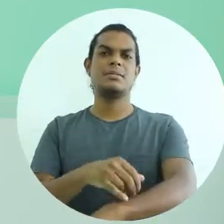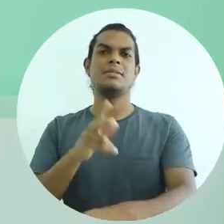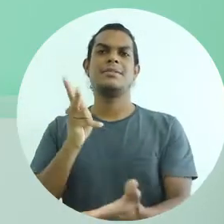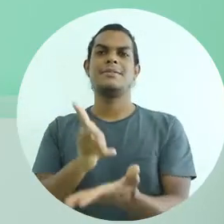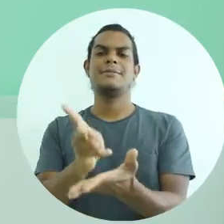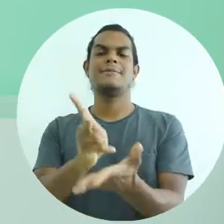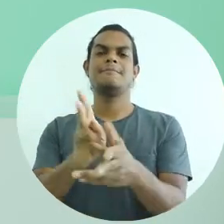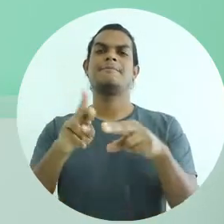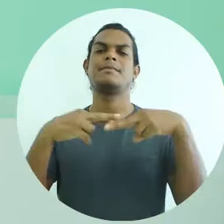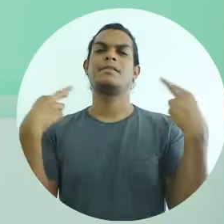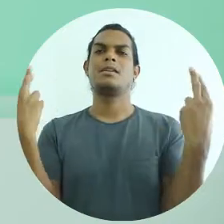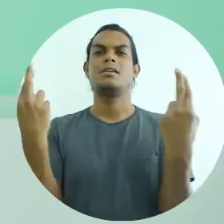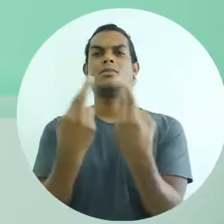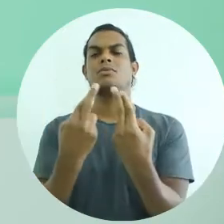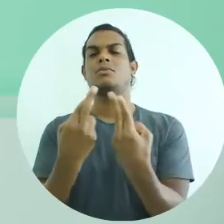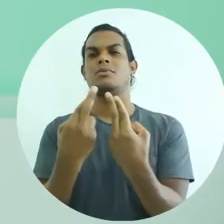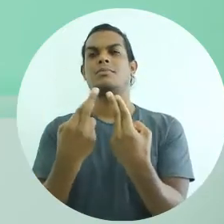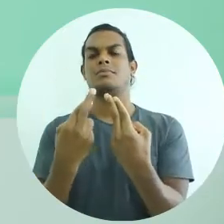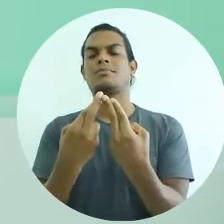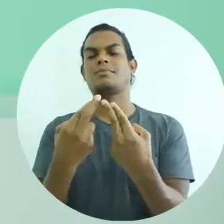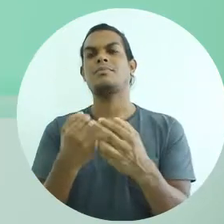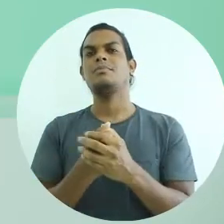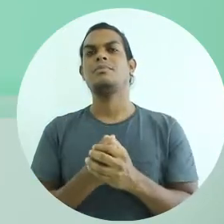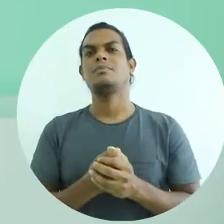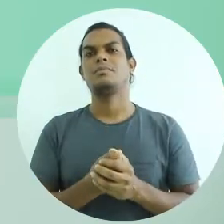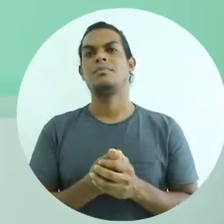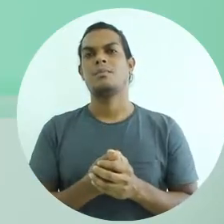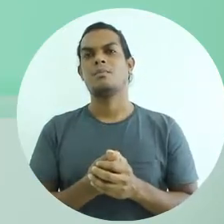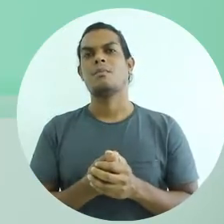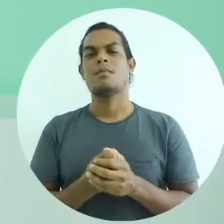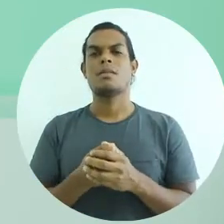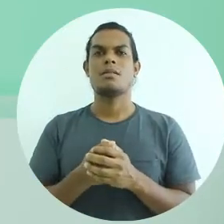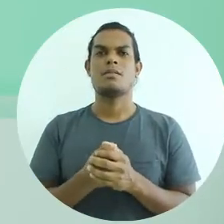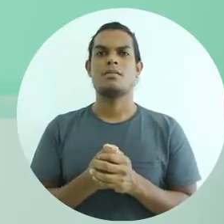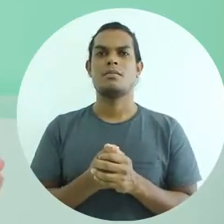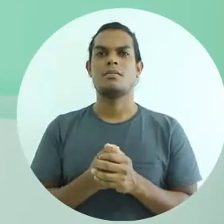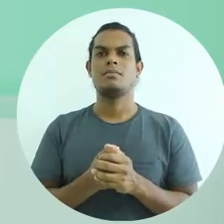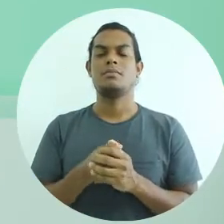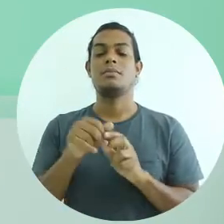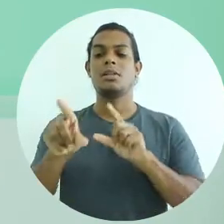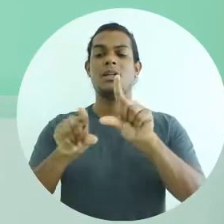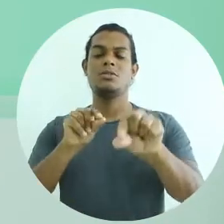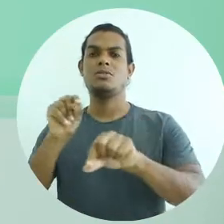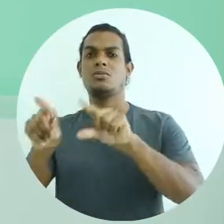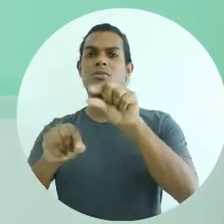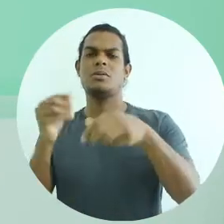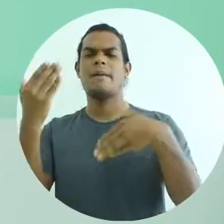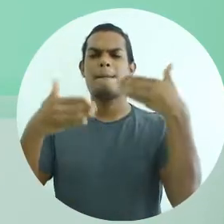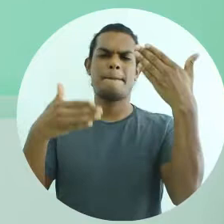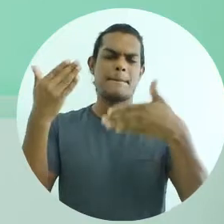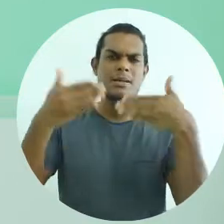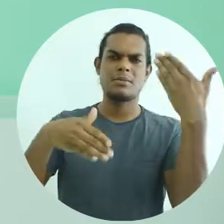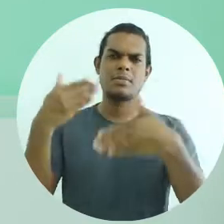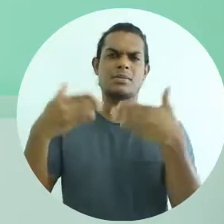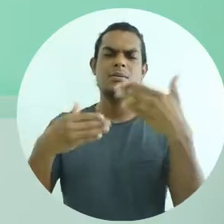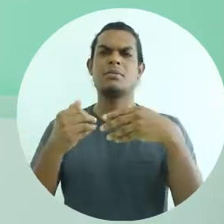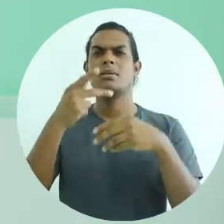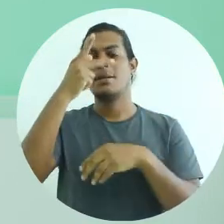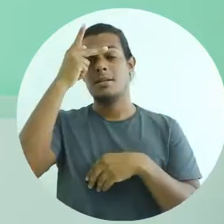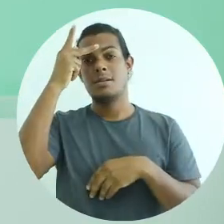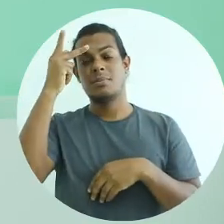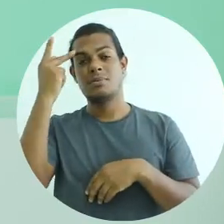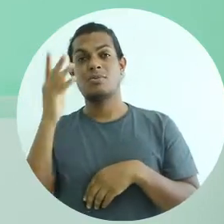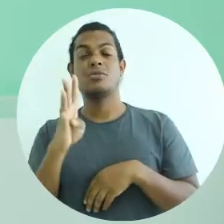um número de pessoas que estejam relacionadas com aquele problema, com aquela situação. Não adianta trazer para um brainstorming pessoas que